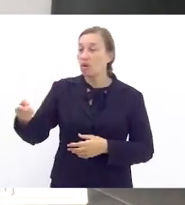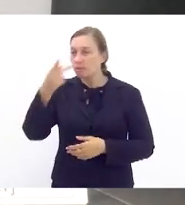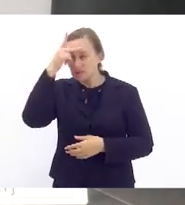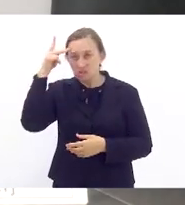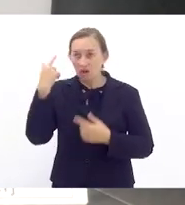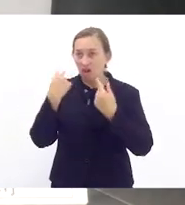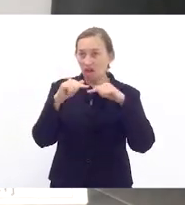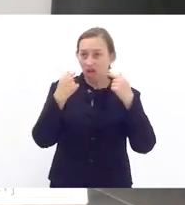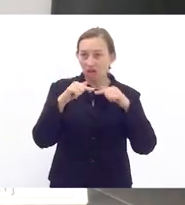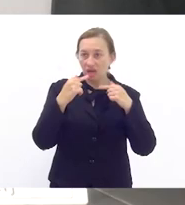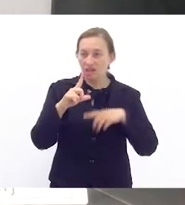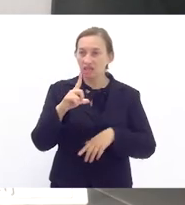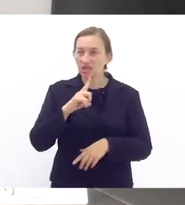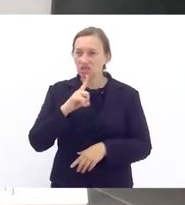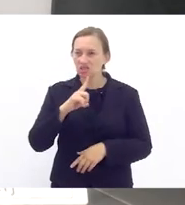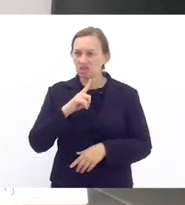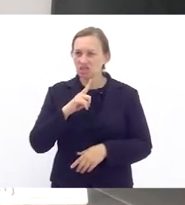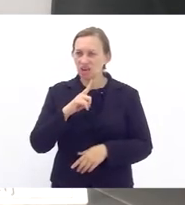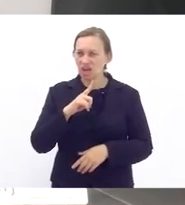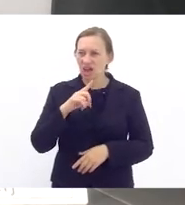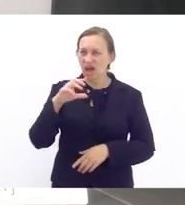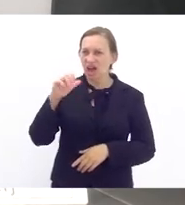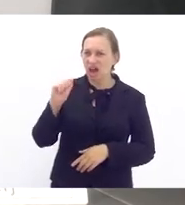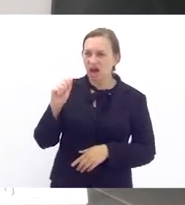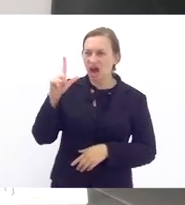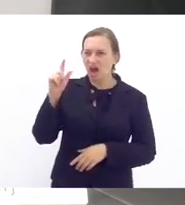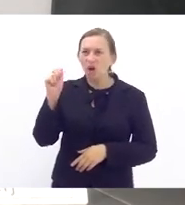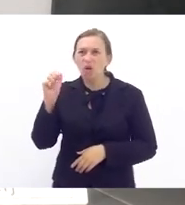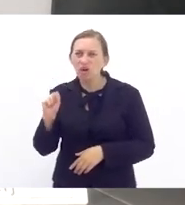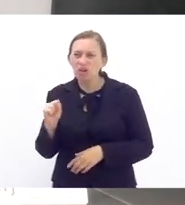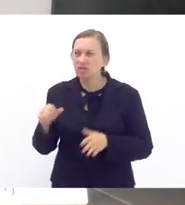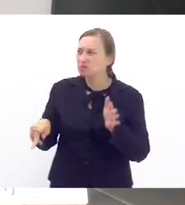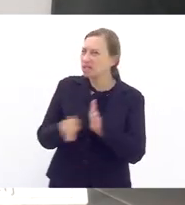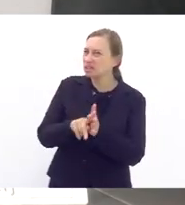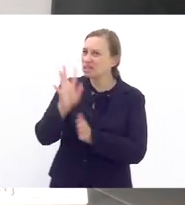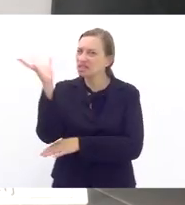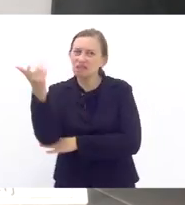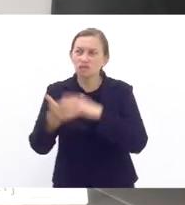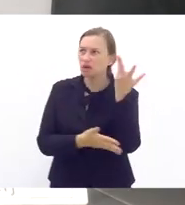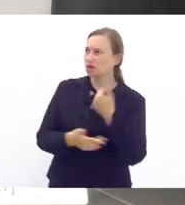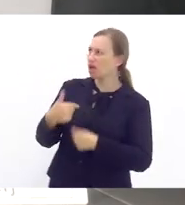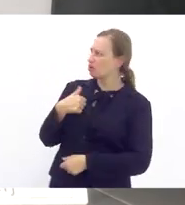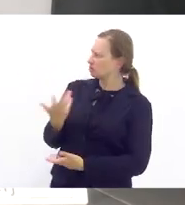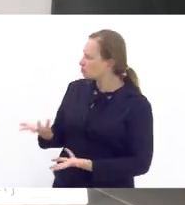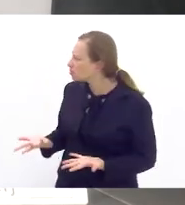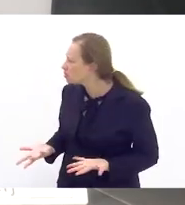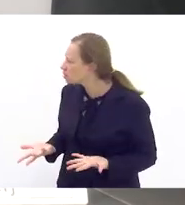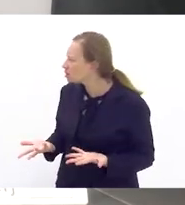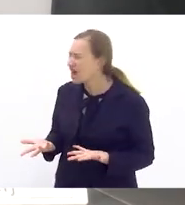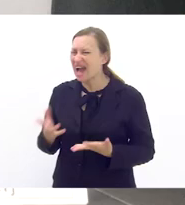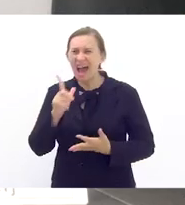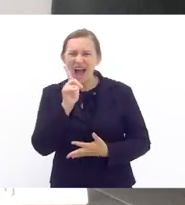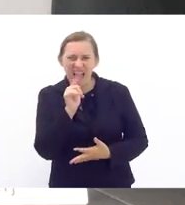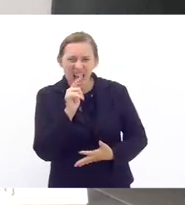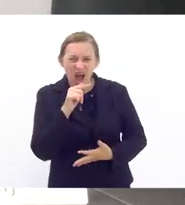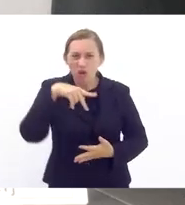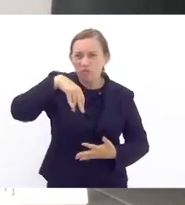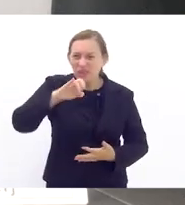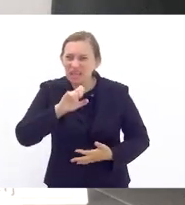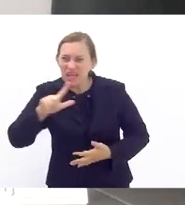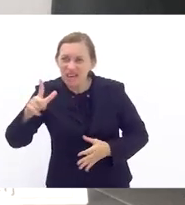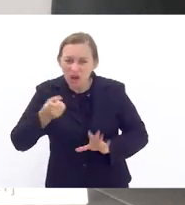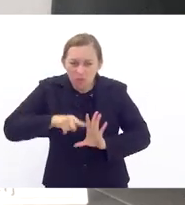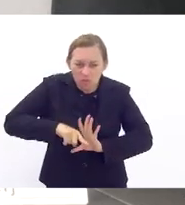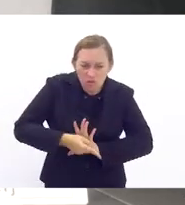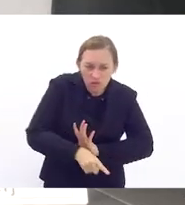tinha alga dentro do garrafão. Mas a alga é da natureza? Aí eu fiquei olhando para a cara dela. A água mineral ela vem de profundidade